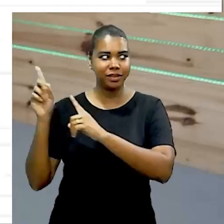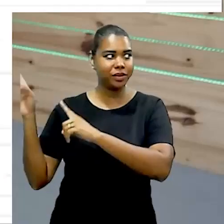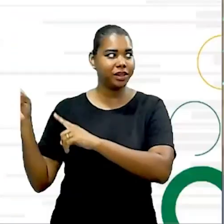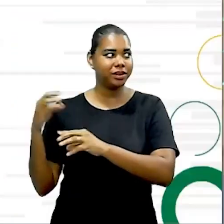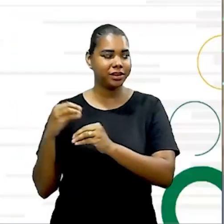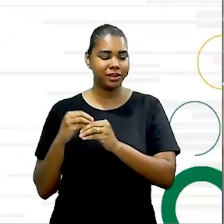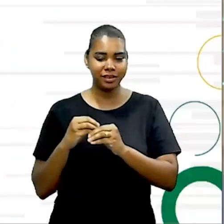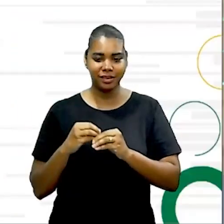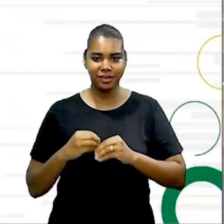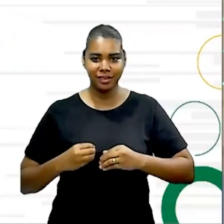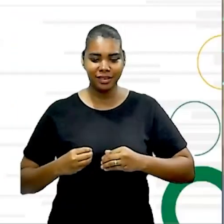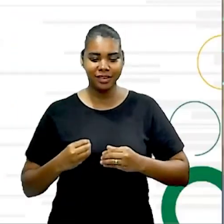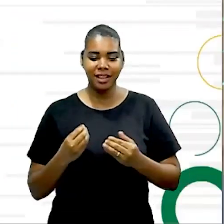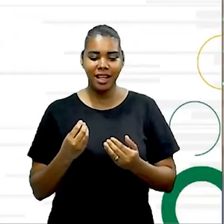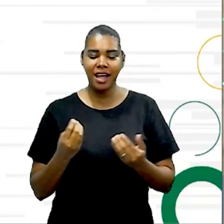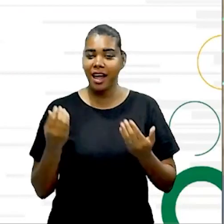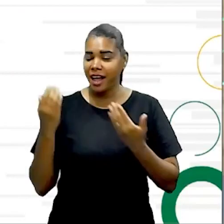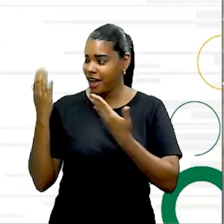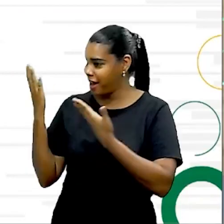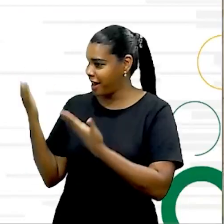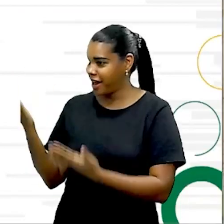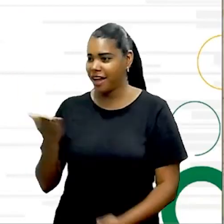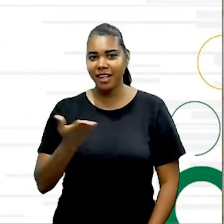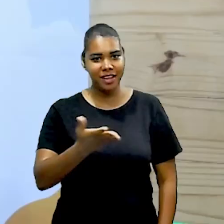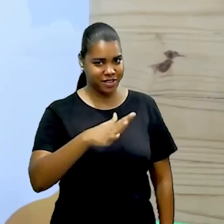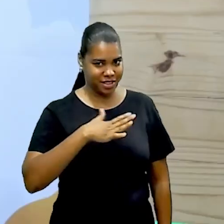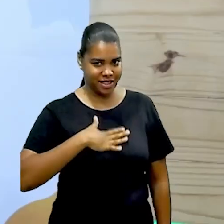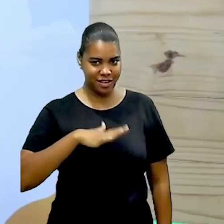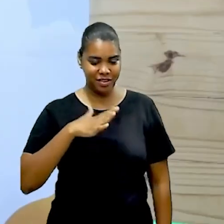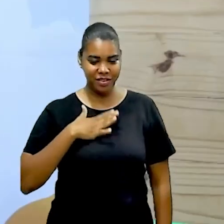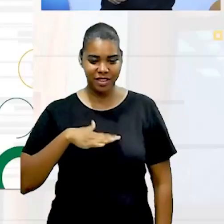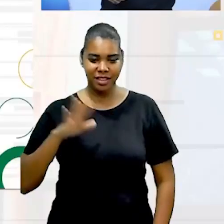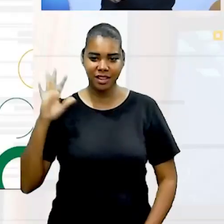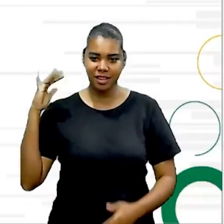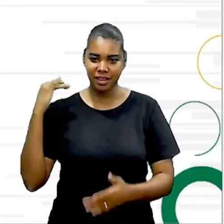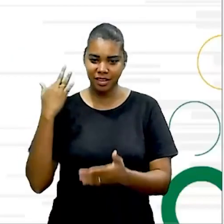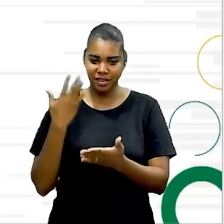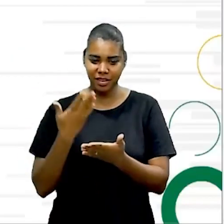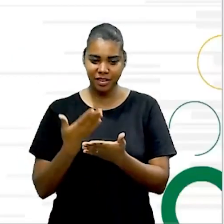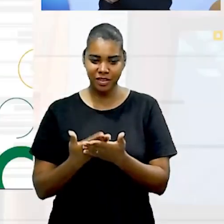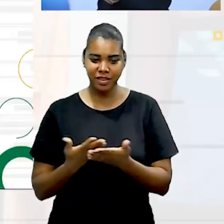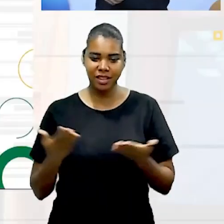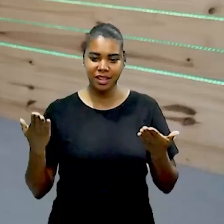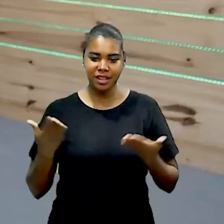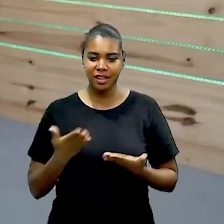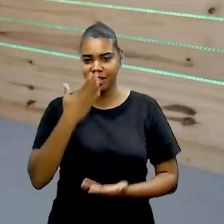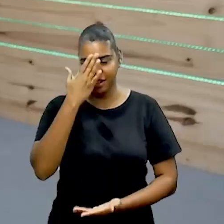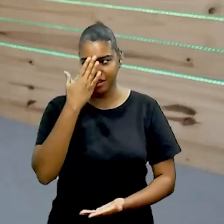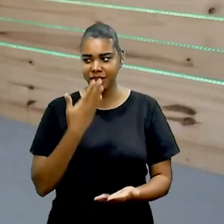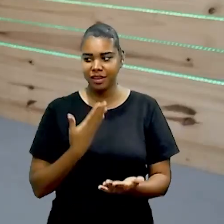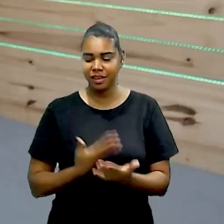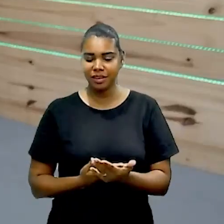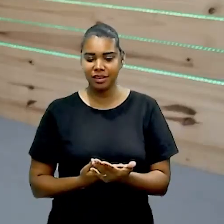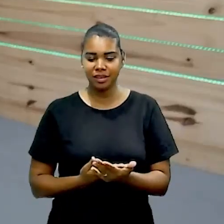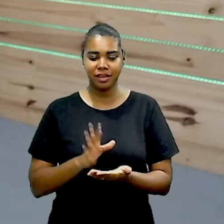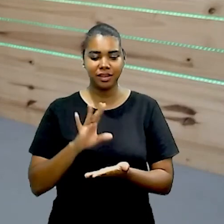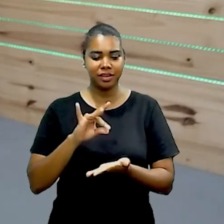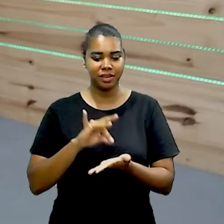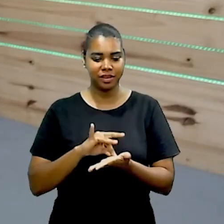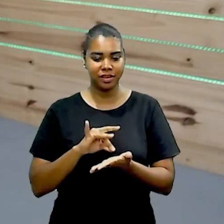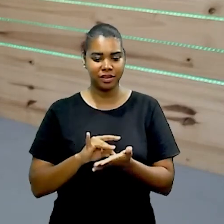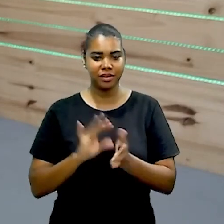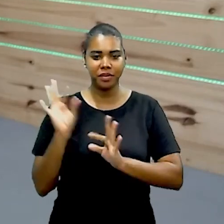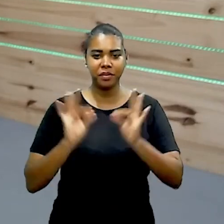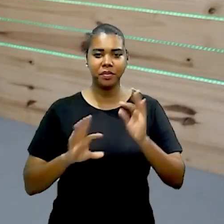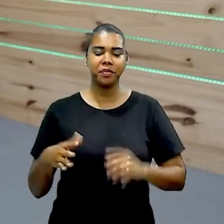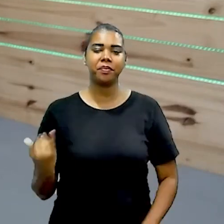Essa foi nossa última aula e espero que vocês tenham gostado da nossa jornada. E acredito que eu separei alguns pontos